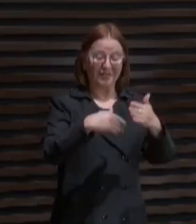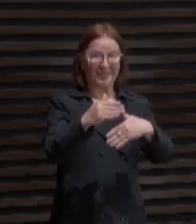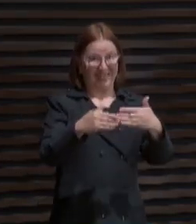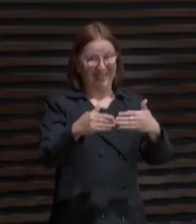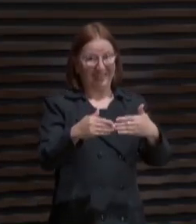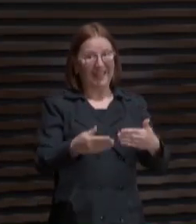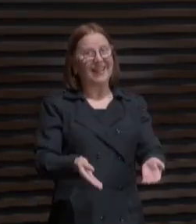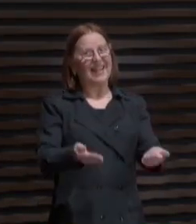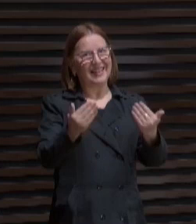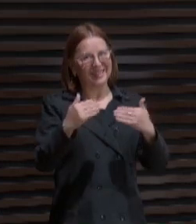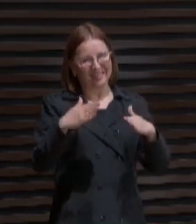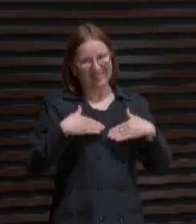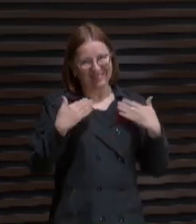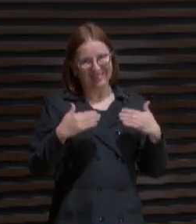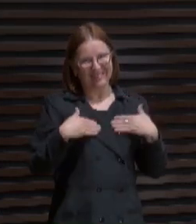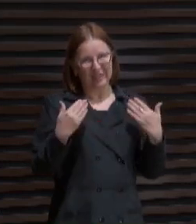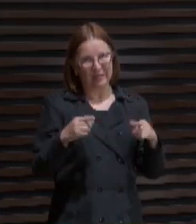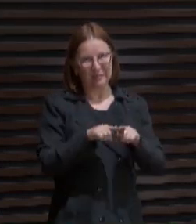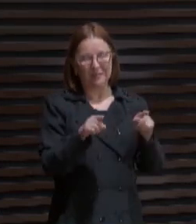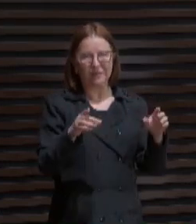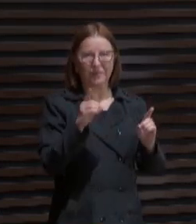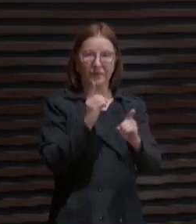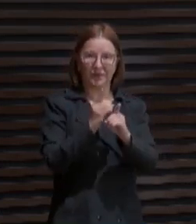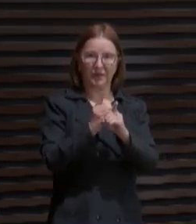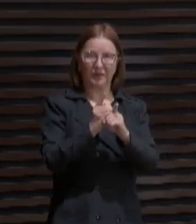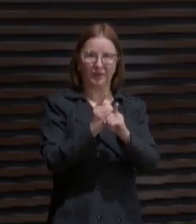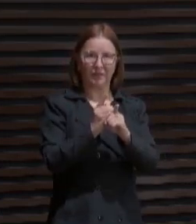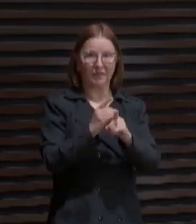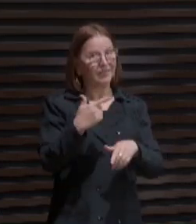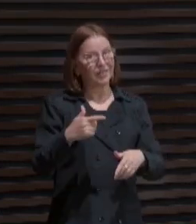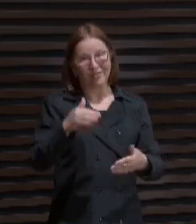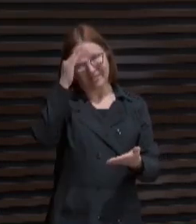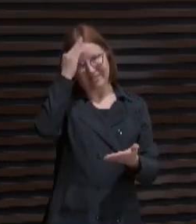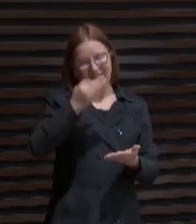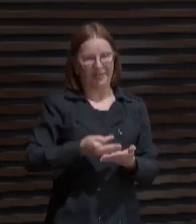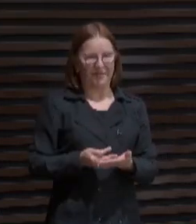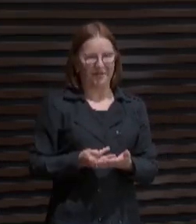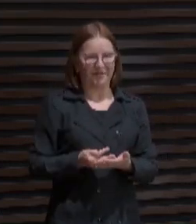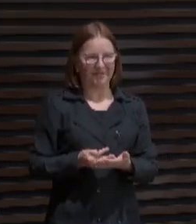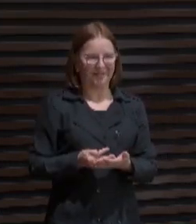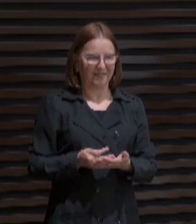alegria. Mas eles estavam ainda com medo e não tinham fé.